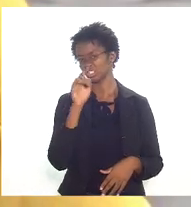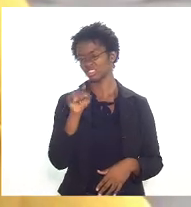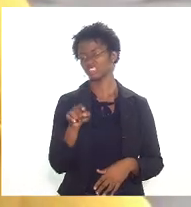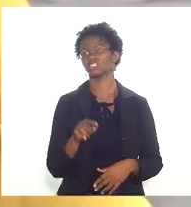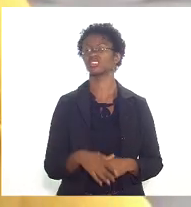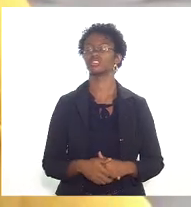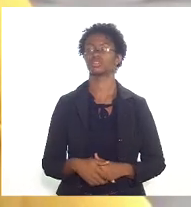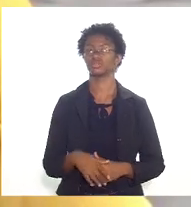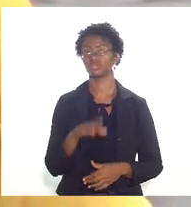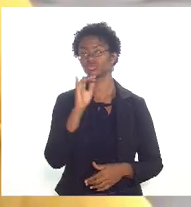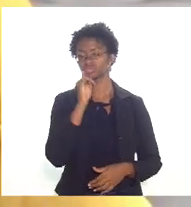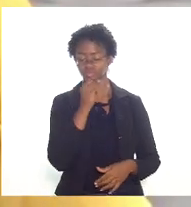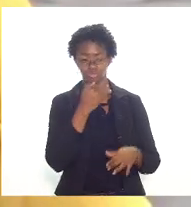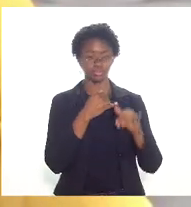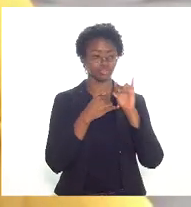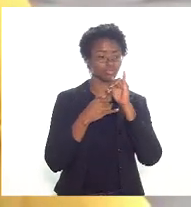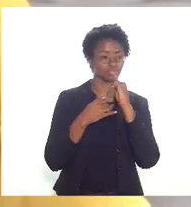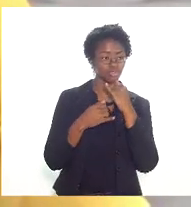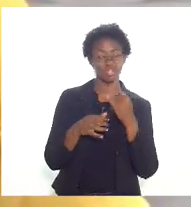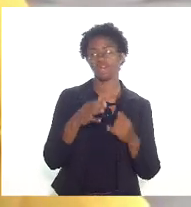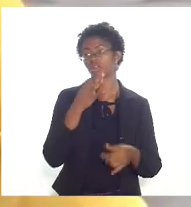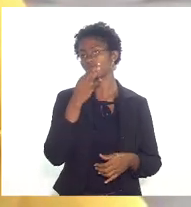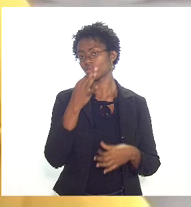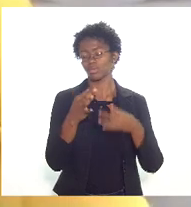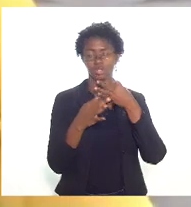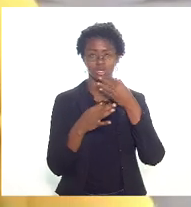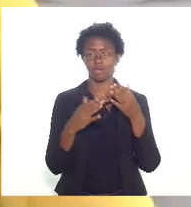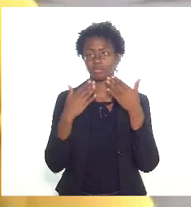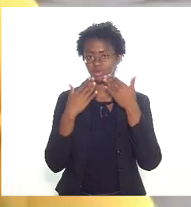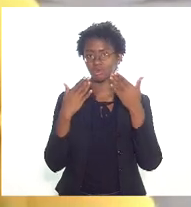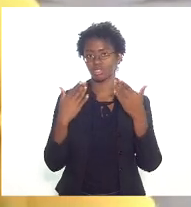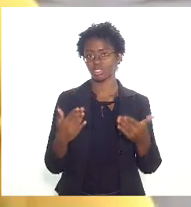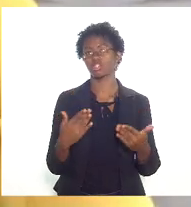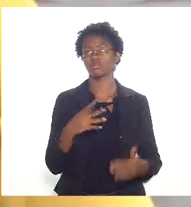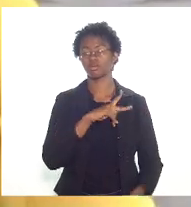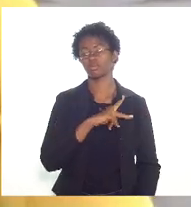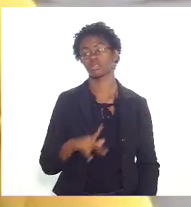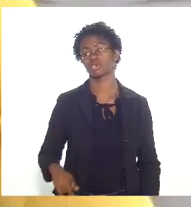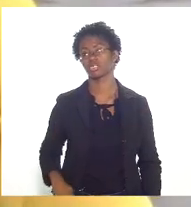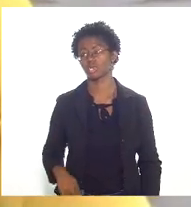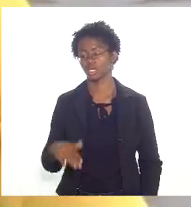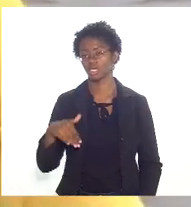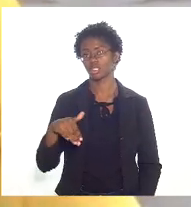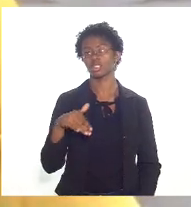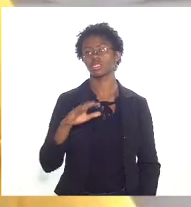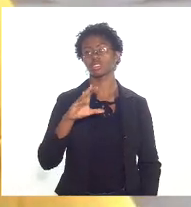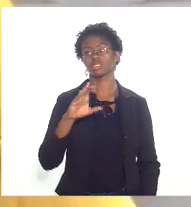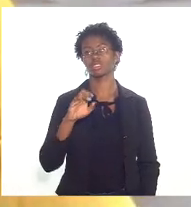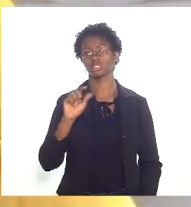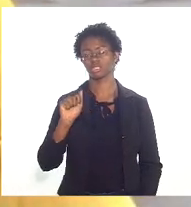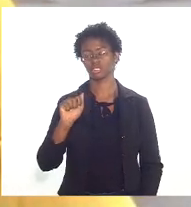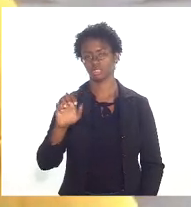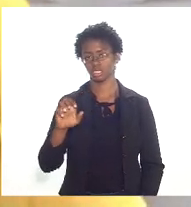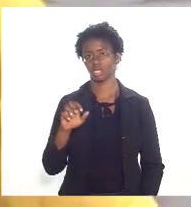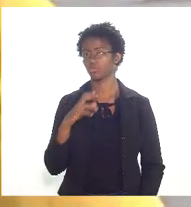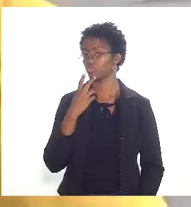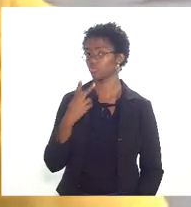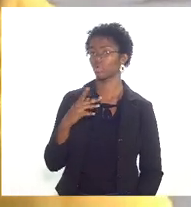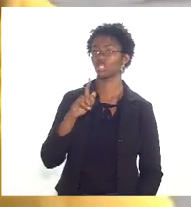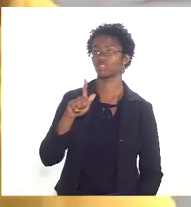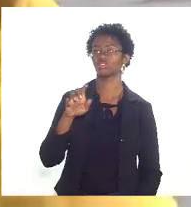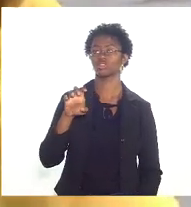lamentáveis argumentos apresentados pelo atual presidente da da cidade no que se refere a Georgina